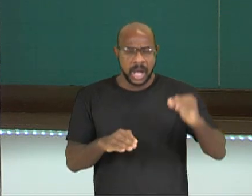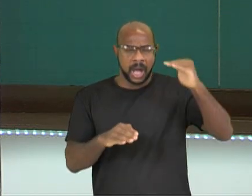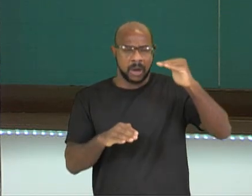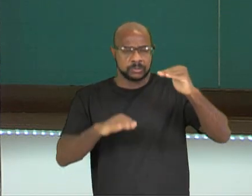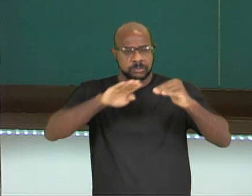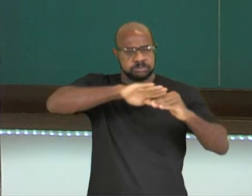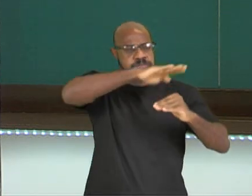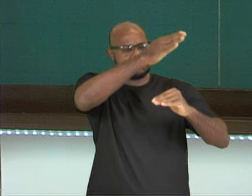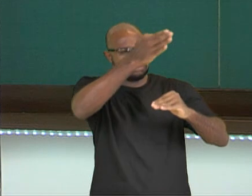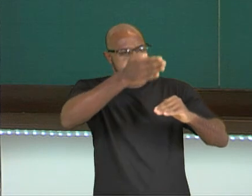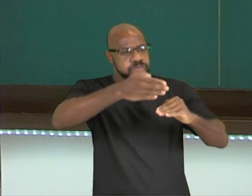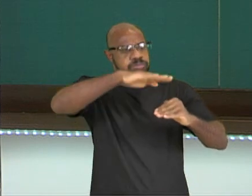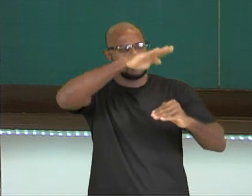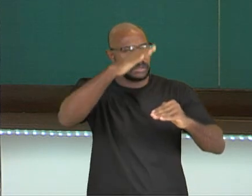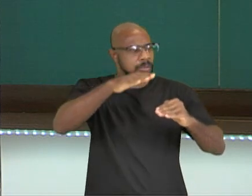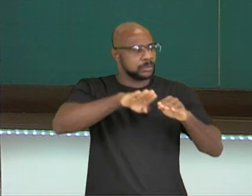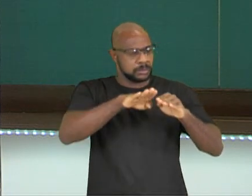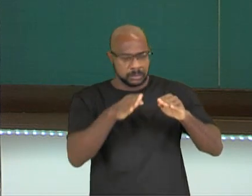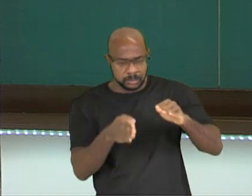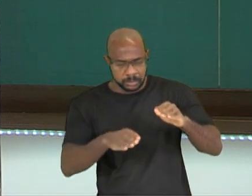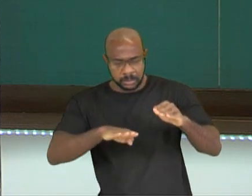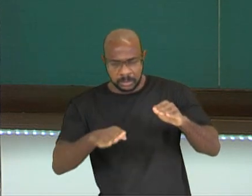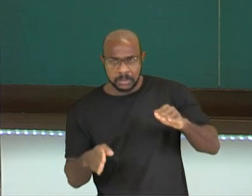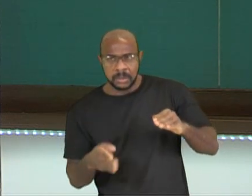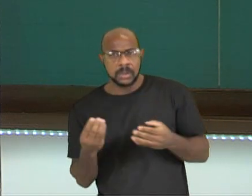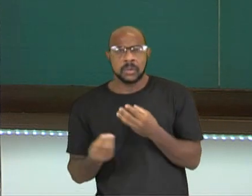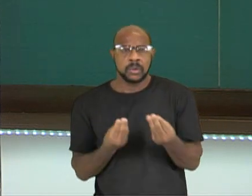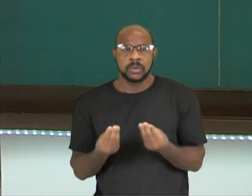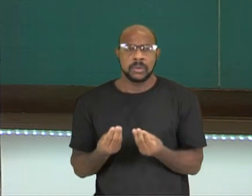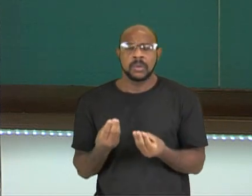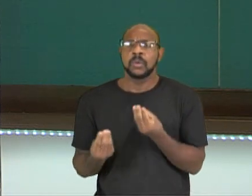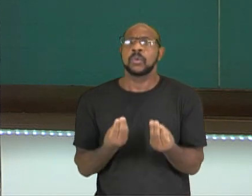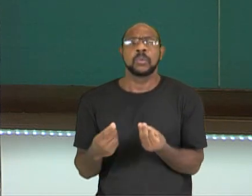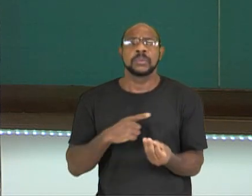ligado à estrutura desse relevo. Como ela está